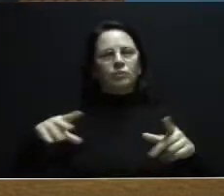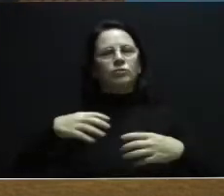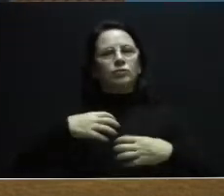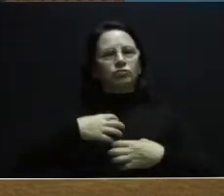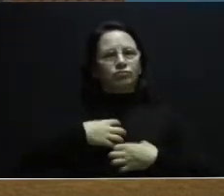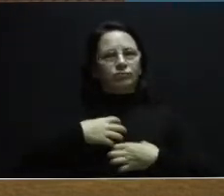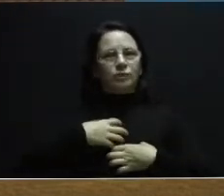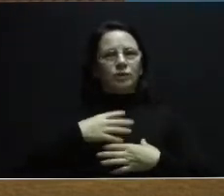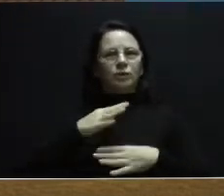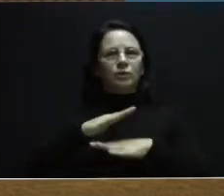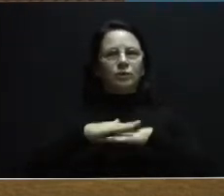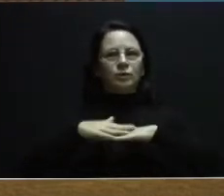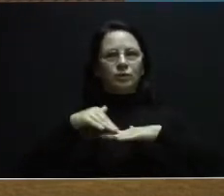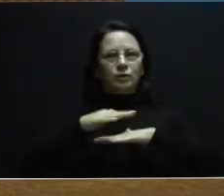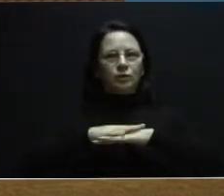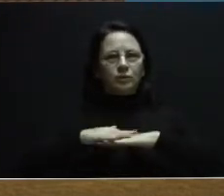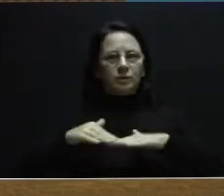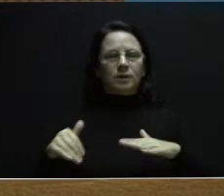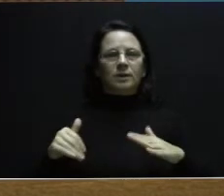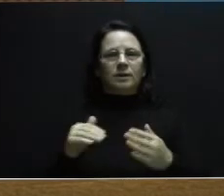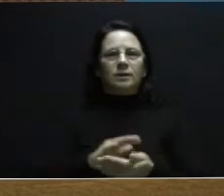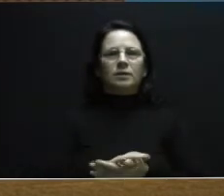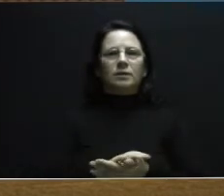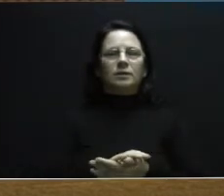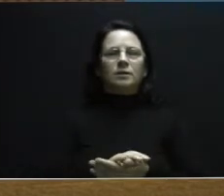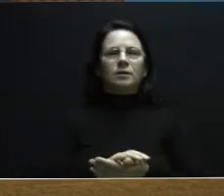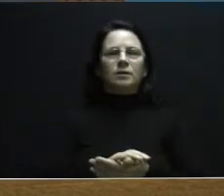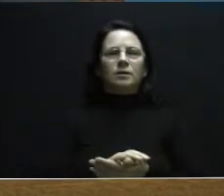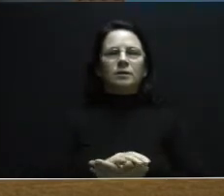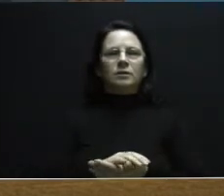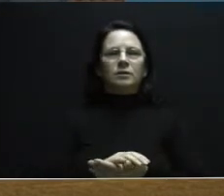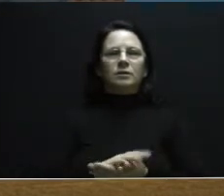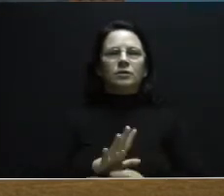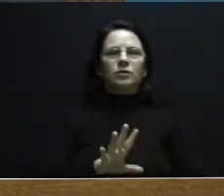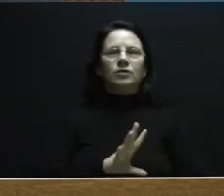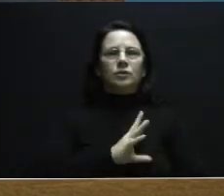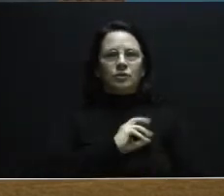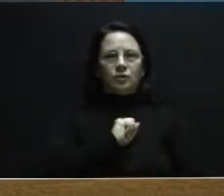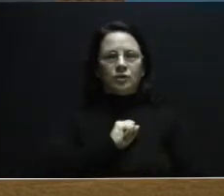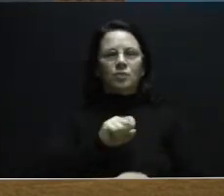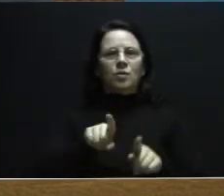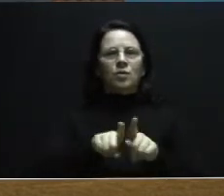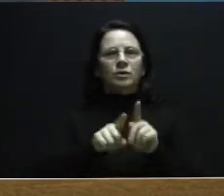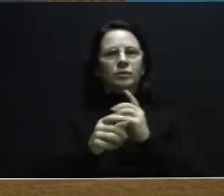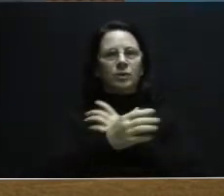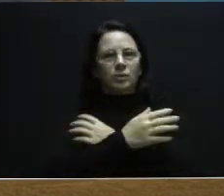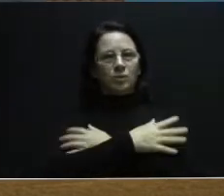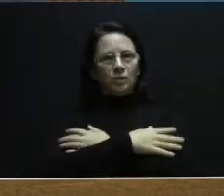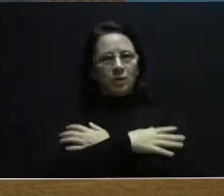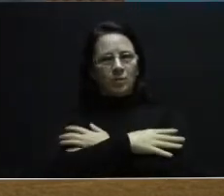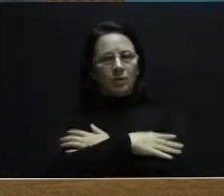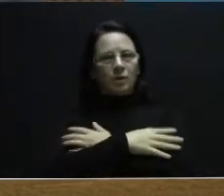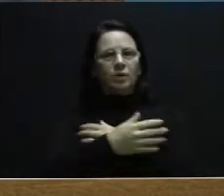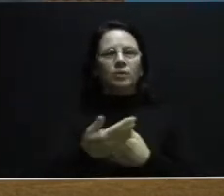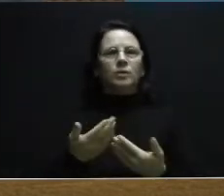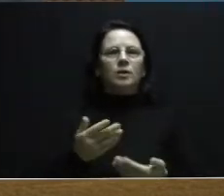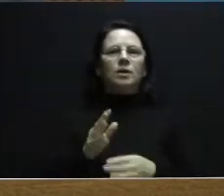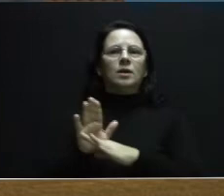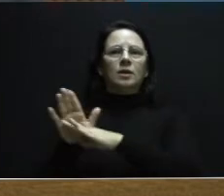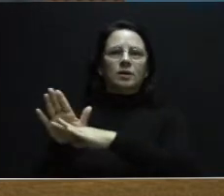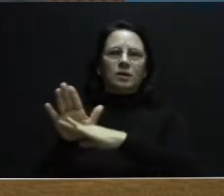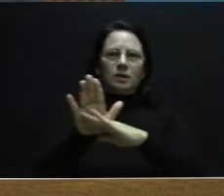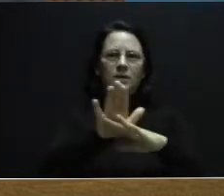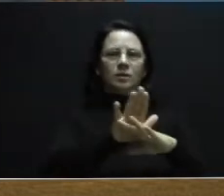de carinho, num gesto de amor e num abraço ao irmão que está sempre ao nosso lado,